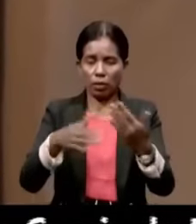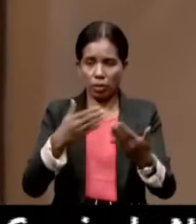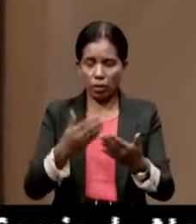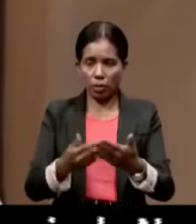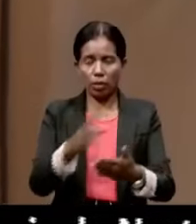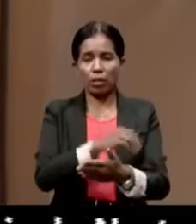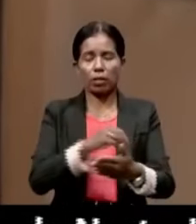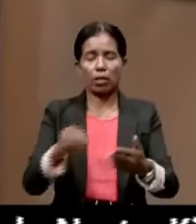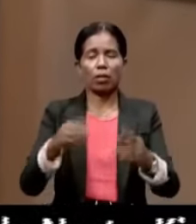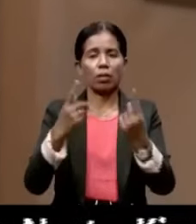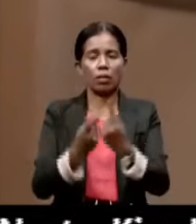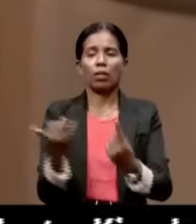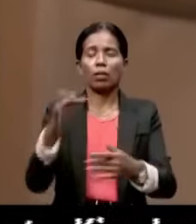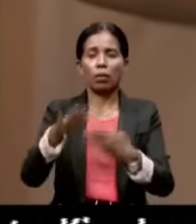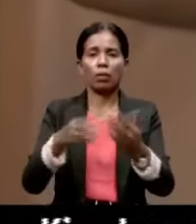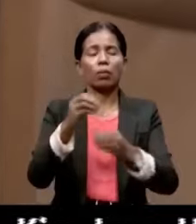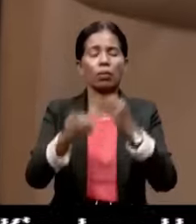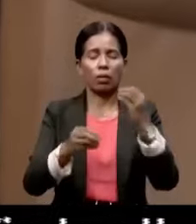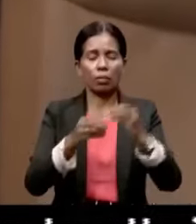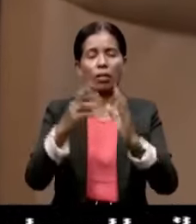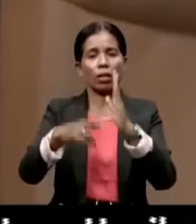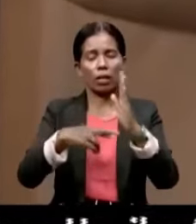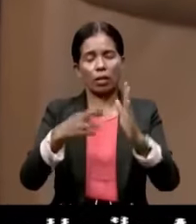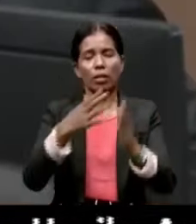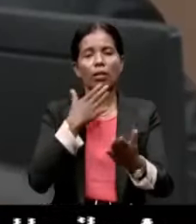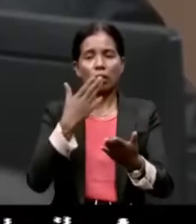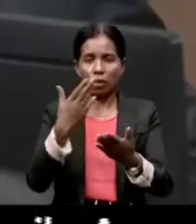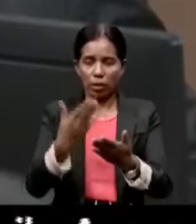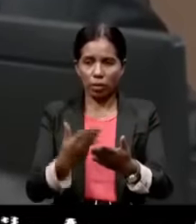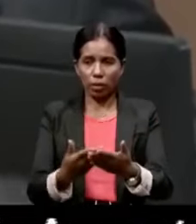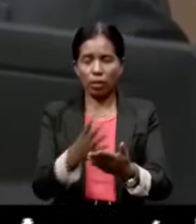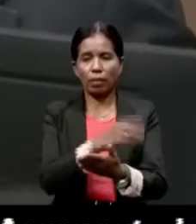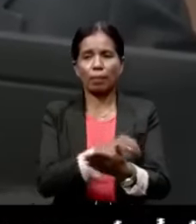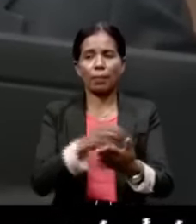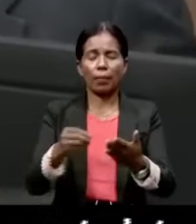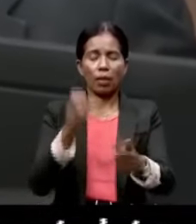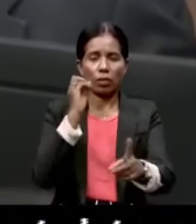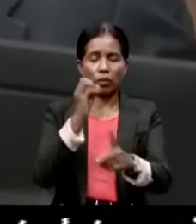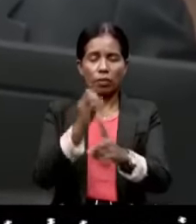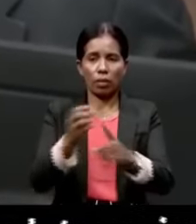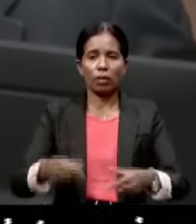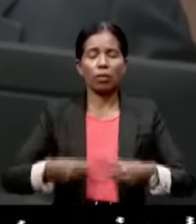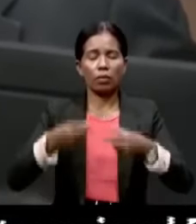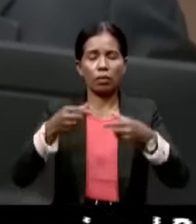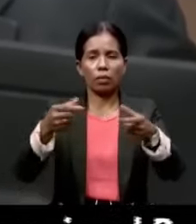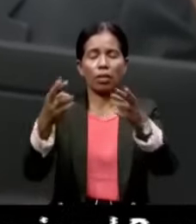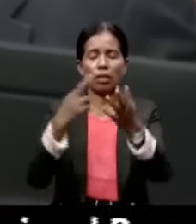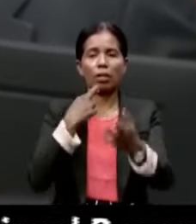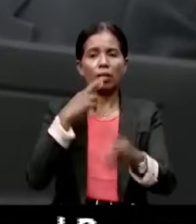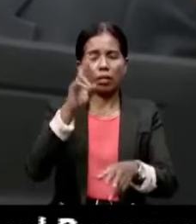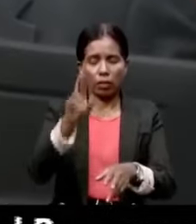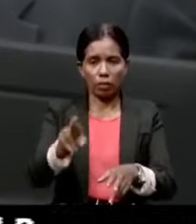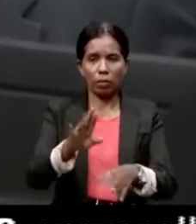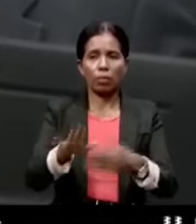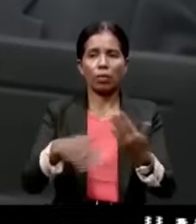credor no empresário Sira, com a mecanismo de cooperação no insolvência. Objetivo a tu formos resposta para